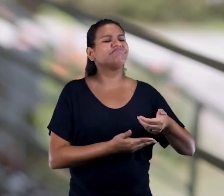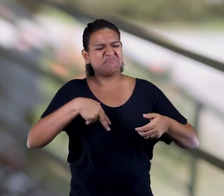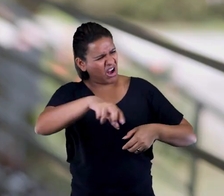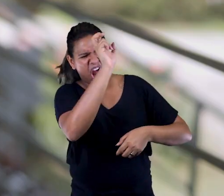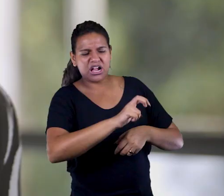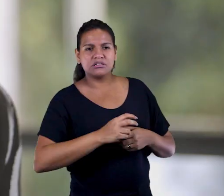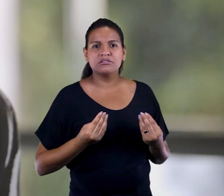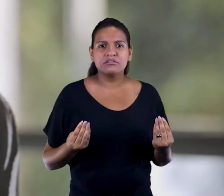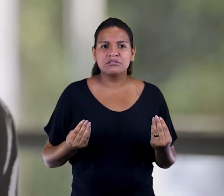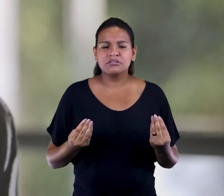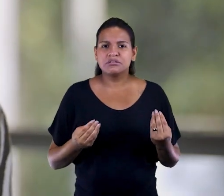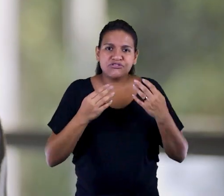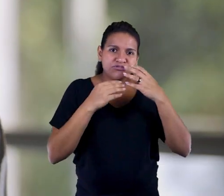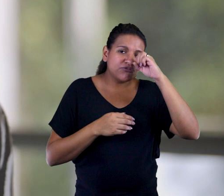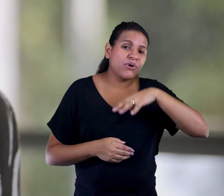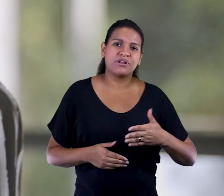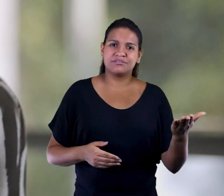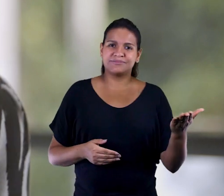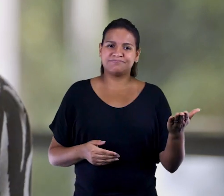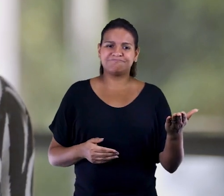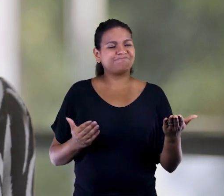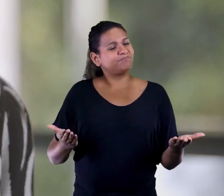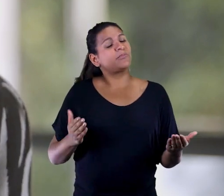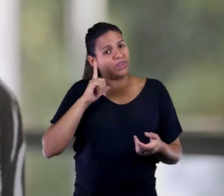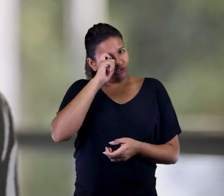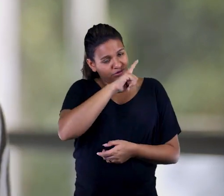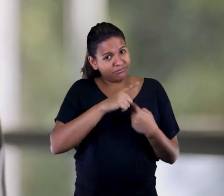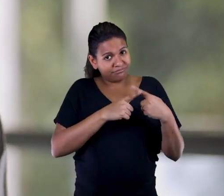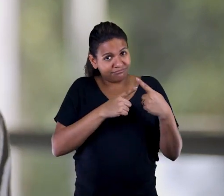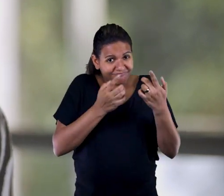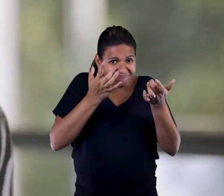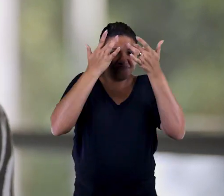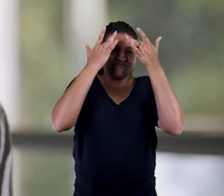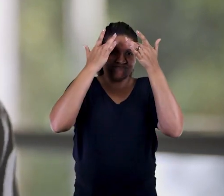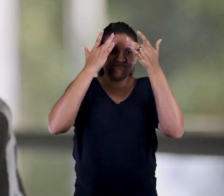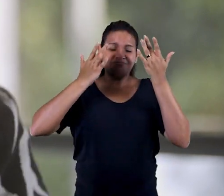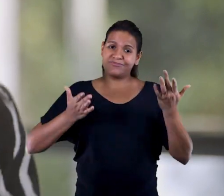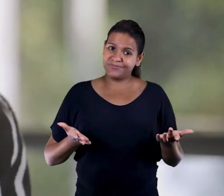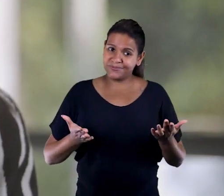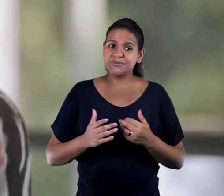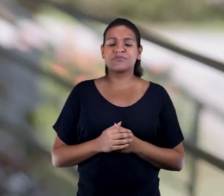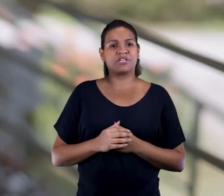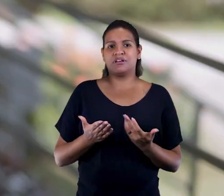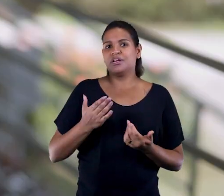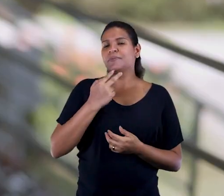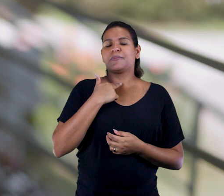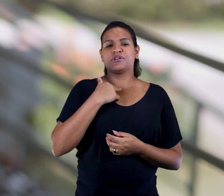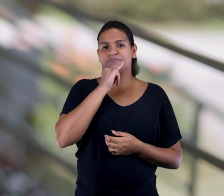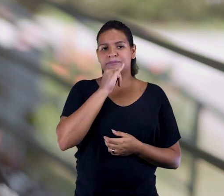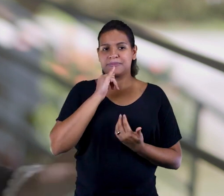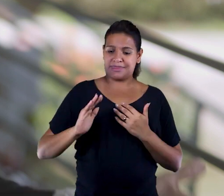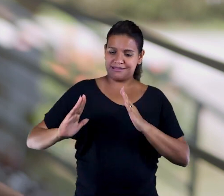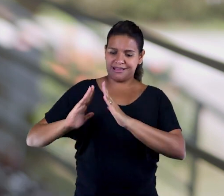esses animais e, obviamente, para conseguir donos também é difícil, porque não pode ter outro cachorro, infelizmente, a